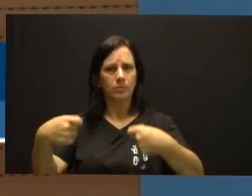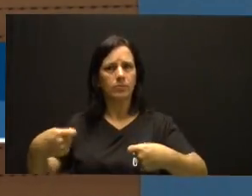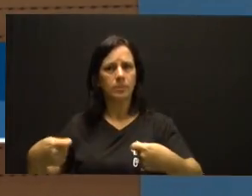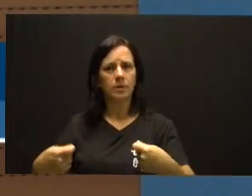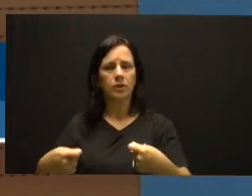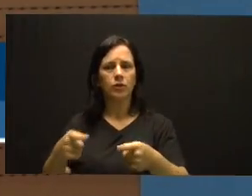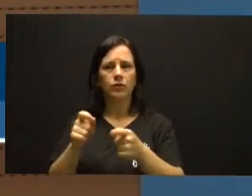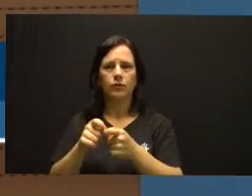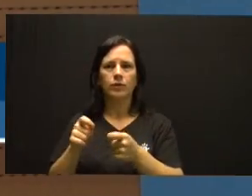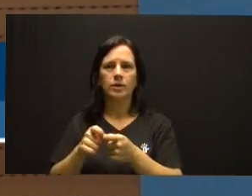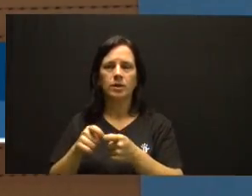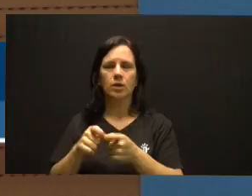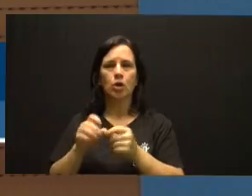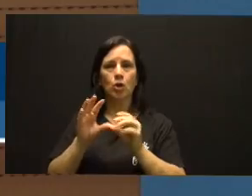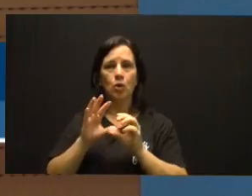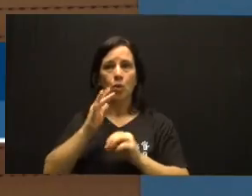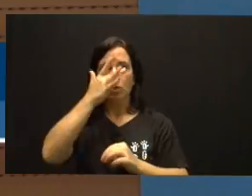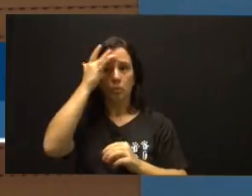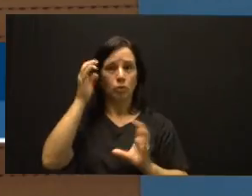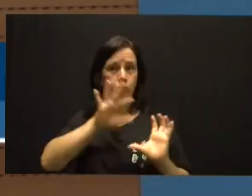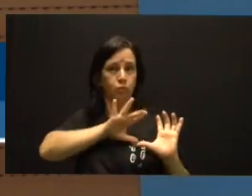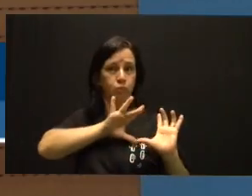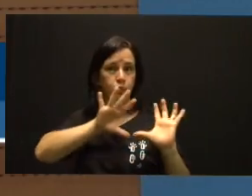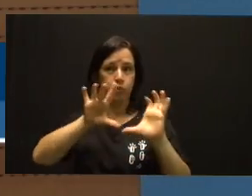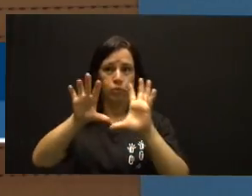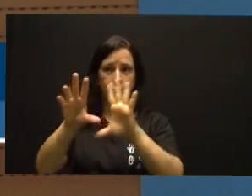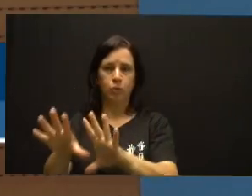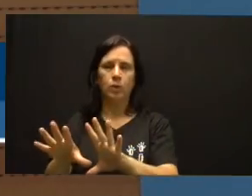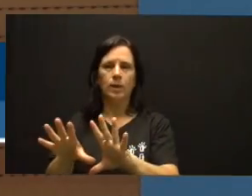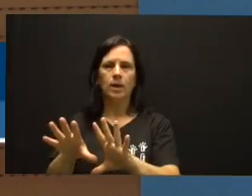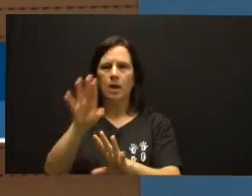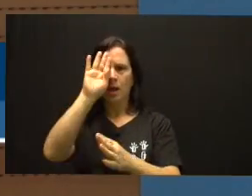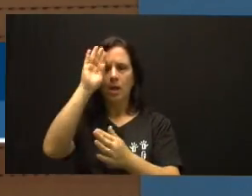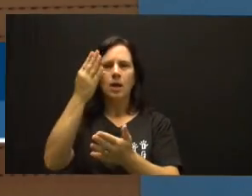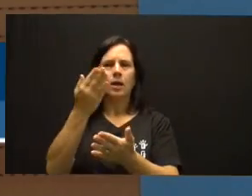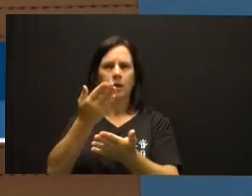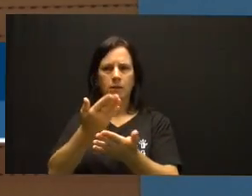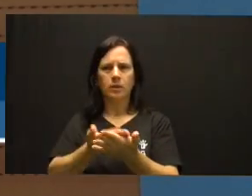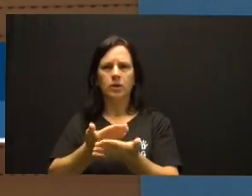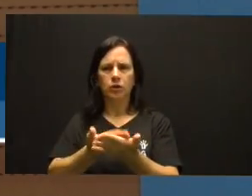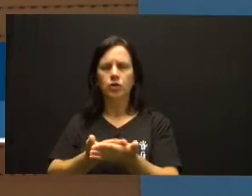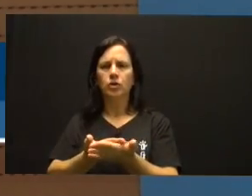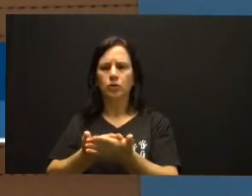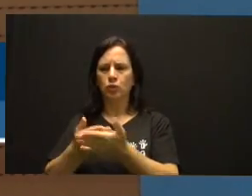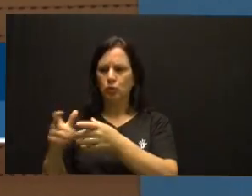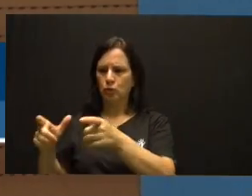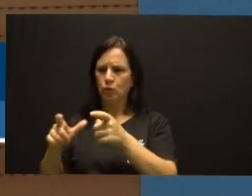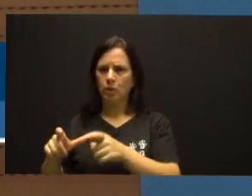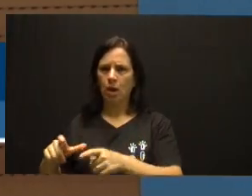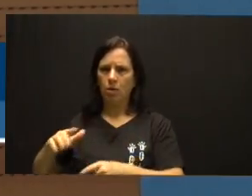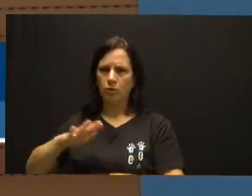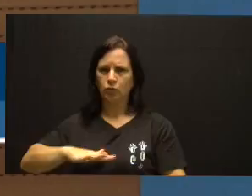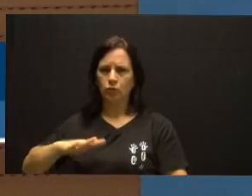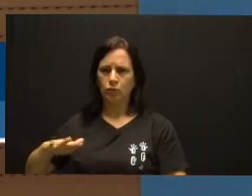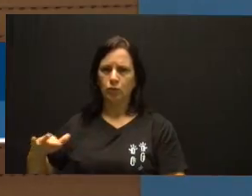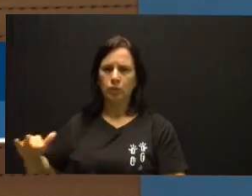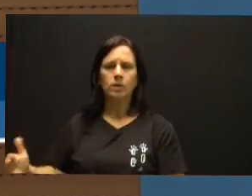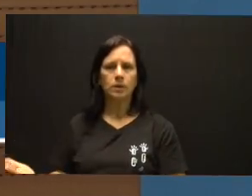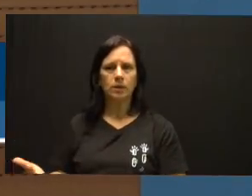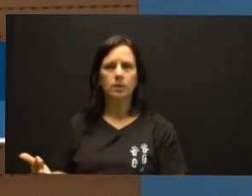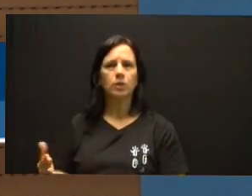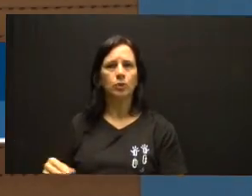periferias, que é o maior foco hoje, que nós, a maioria aqui, creio que veio da periferia, sabe que automaticamente sofre